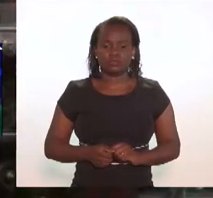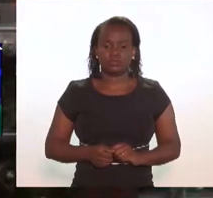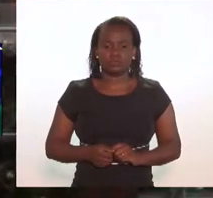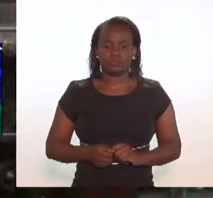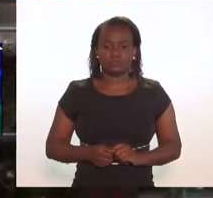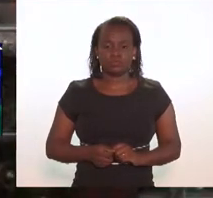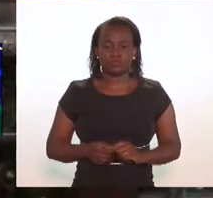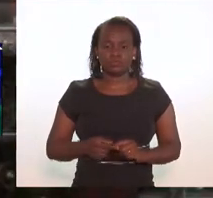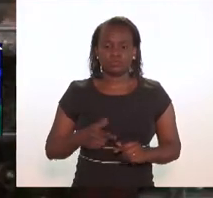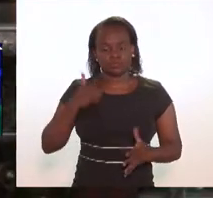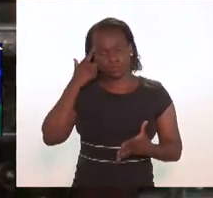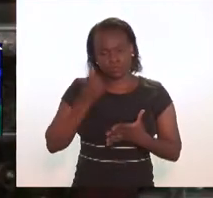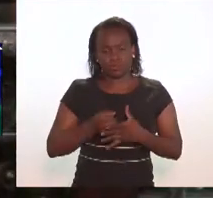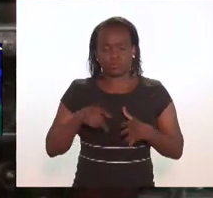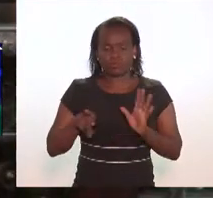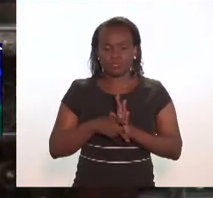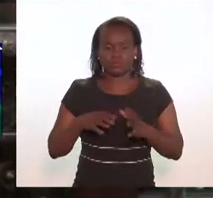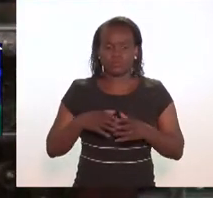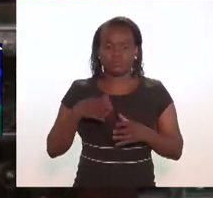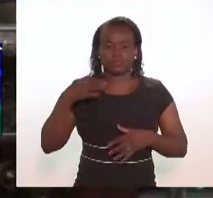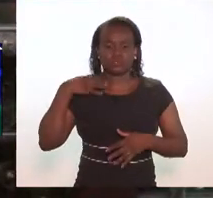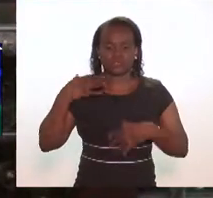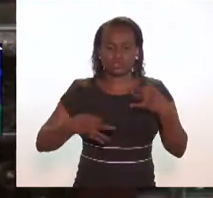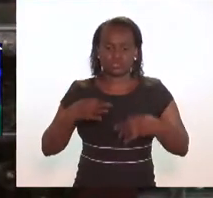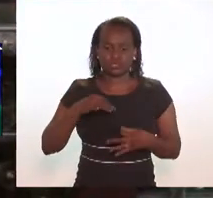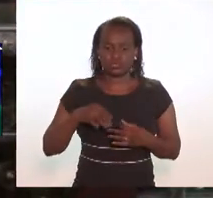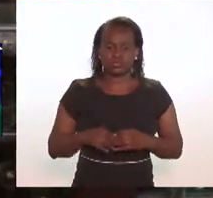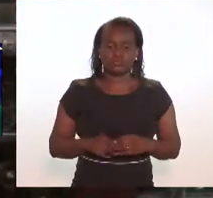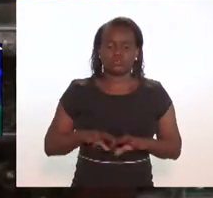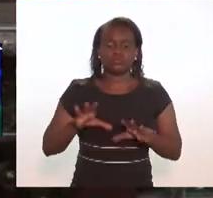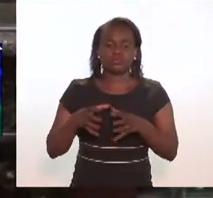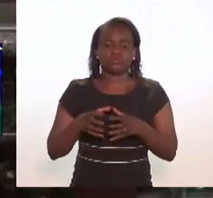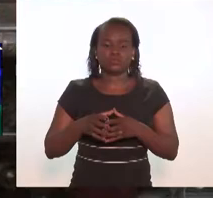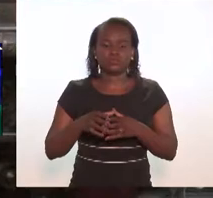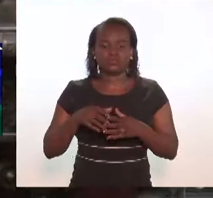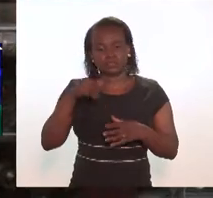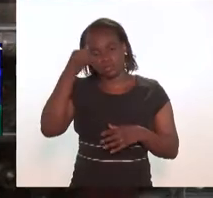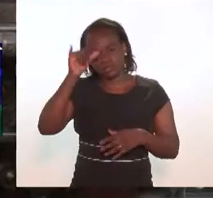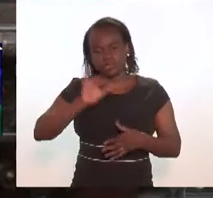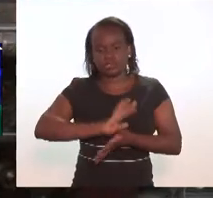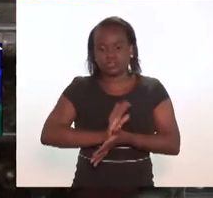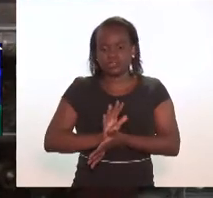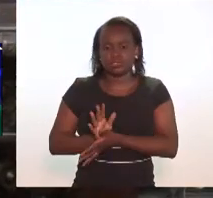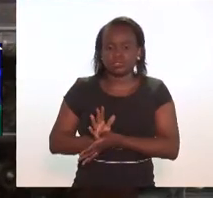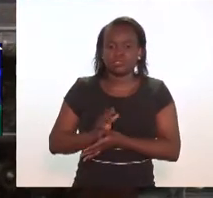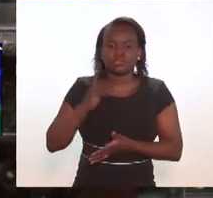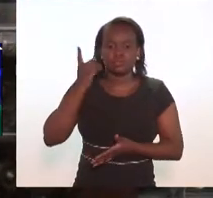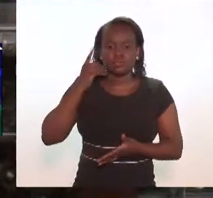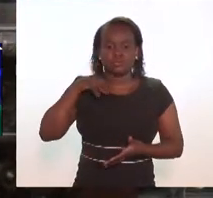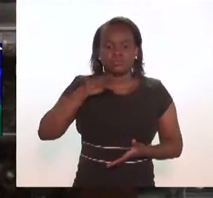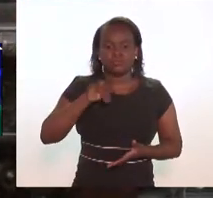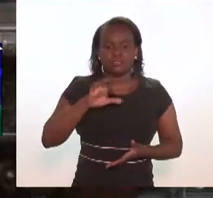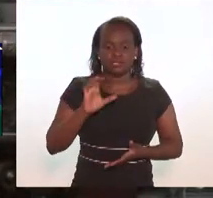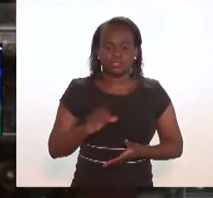O parecer é pela juridicidade. Pela Comissão de Combate à Discriminação, deputado Carlos